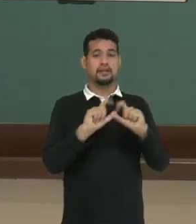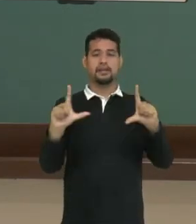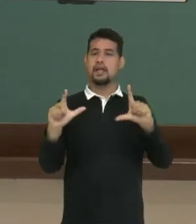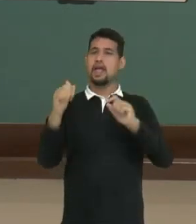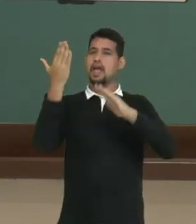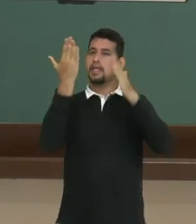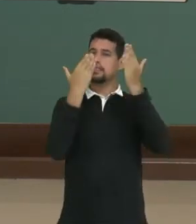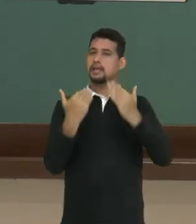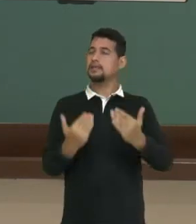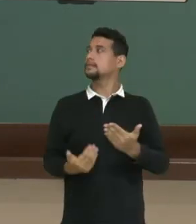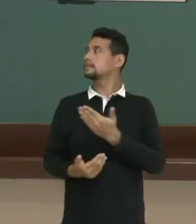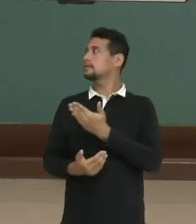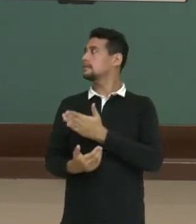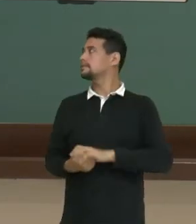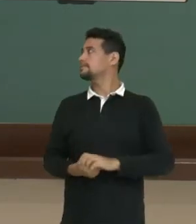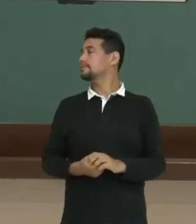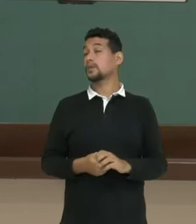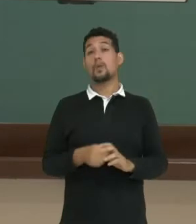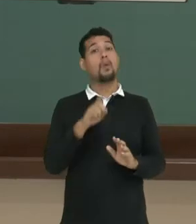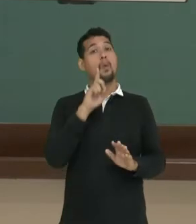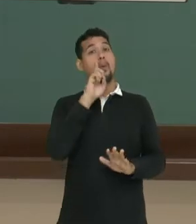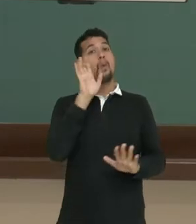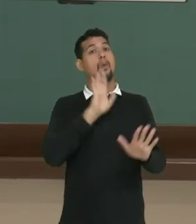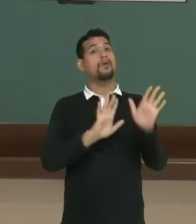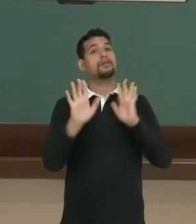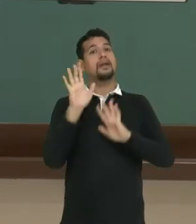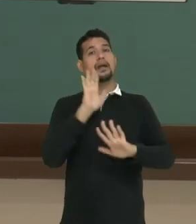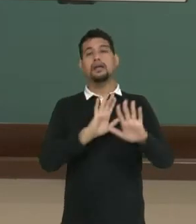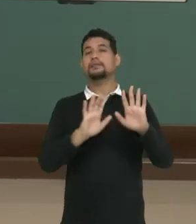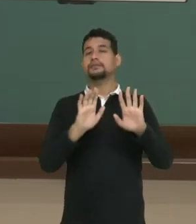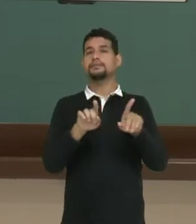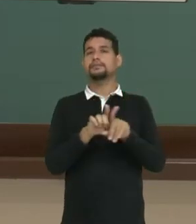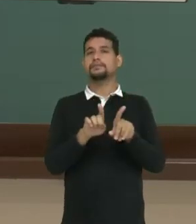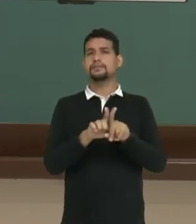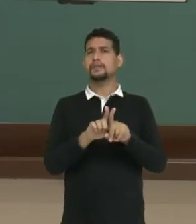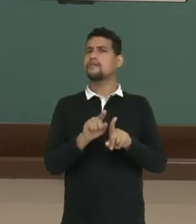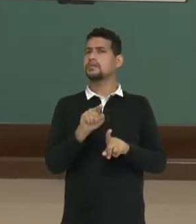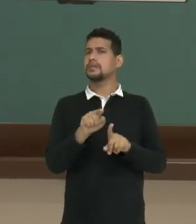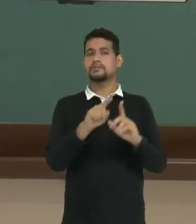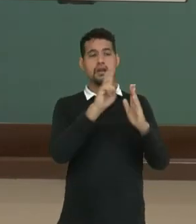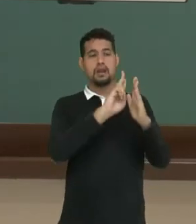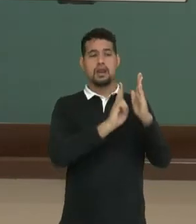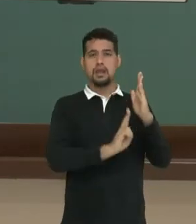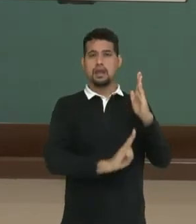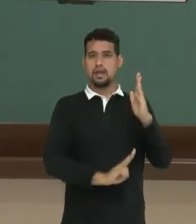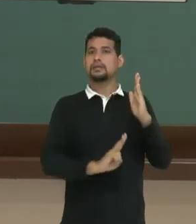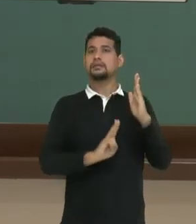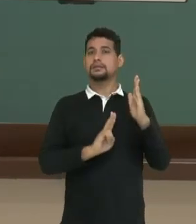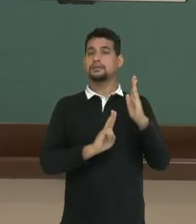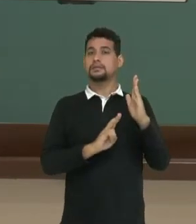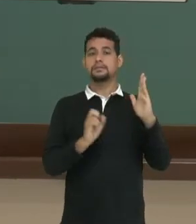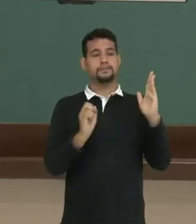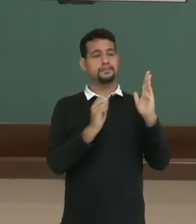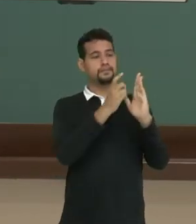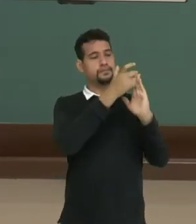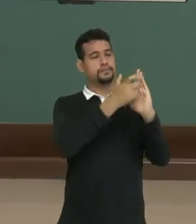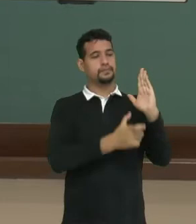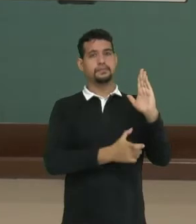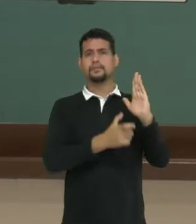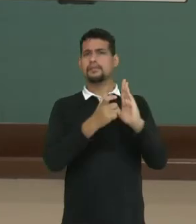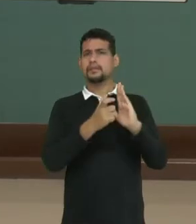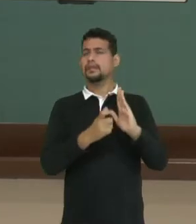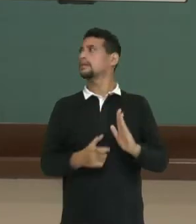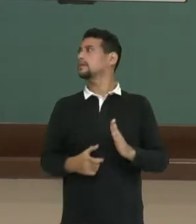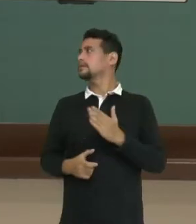analisarem, né, com mais cautela esse cartaz. Então vocês vão lê-lo, né? Esse cartaz é da campanha